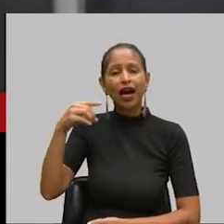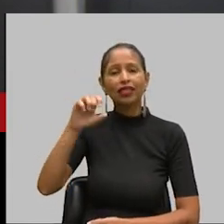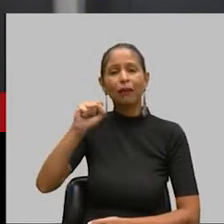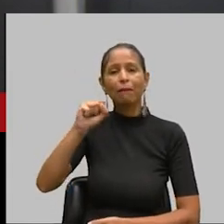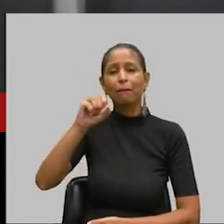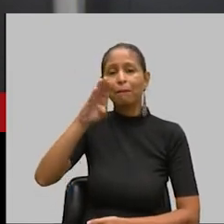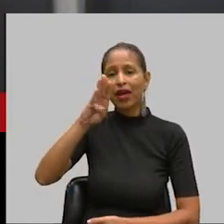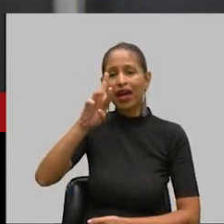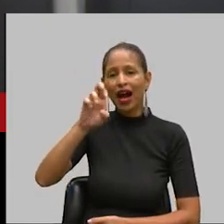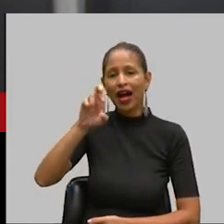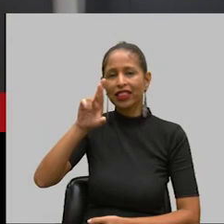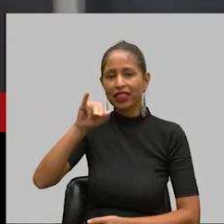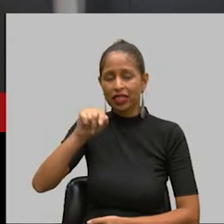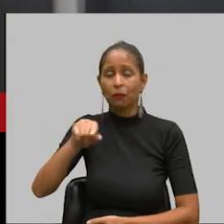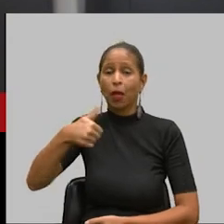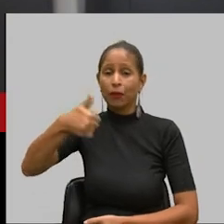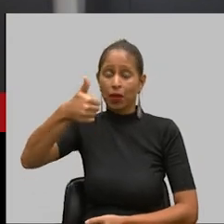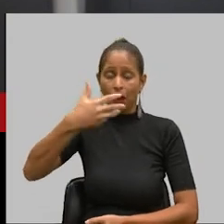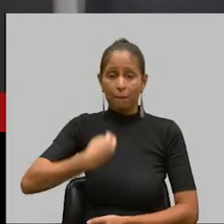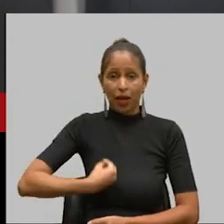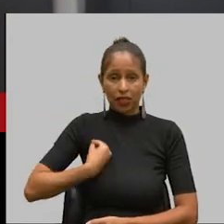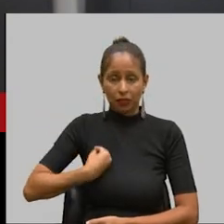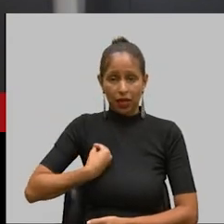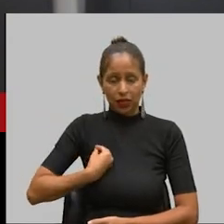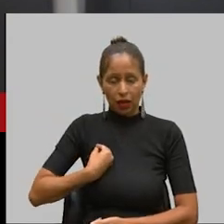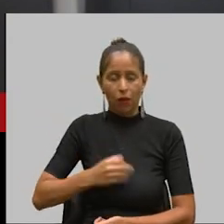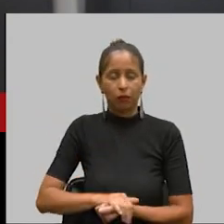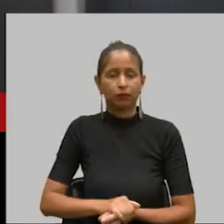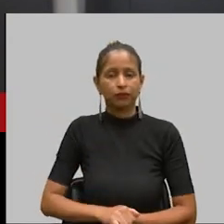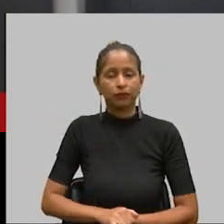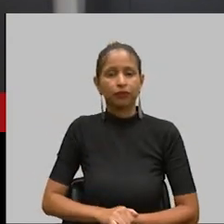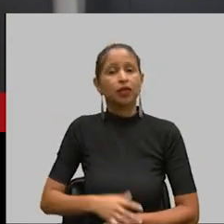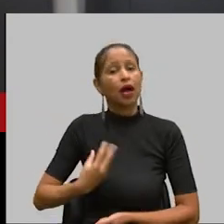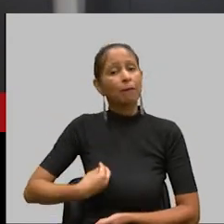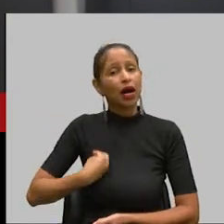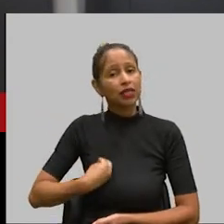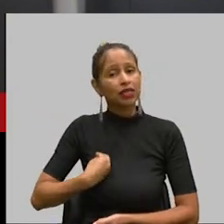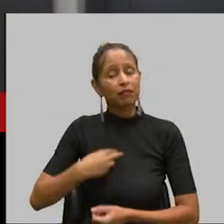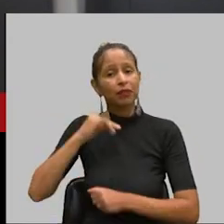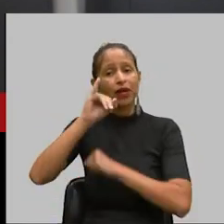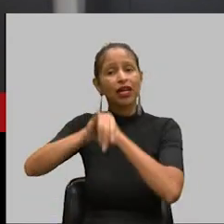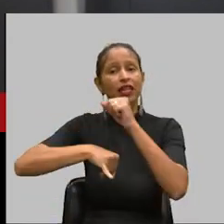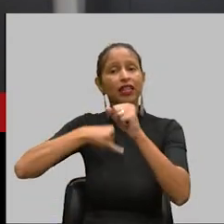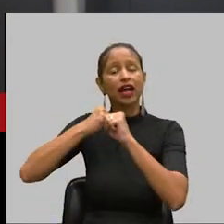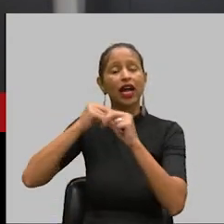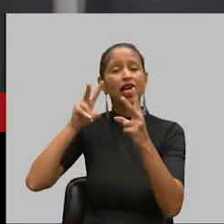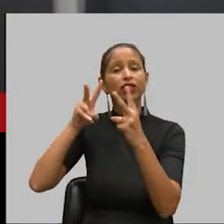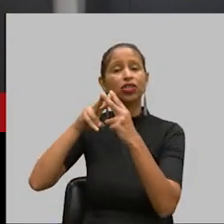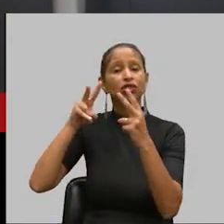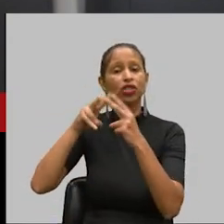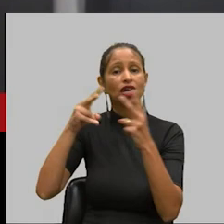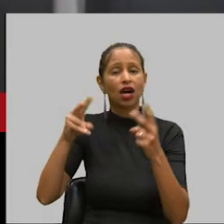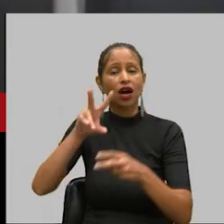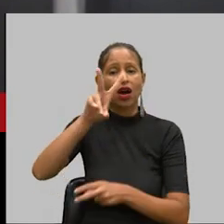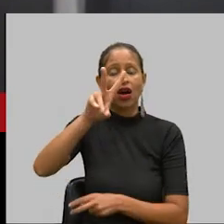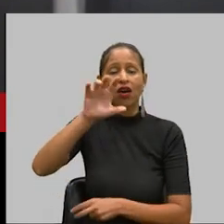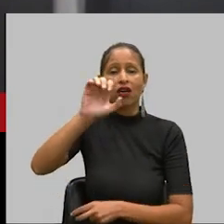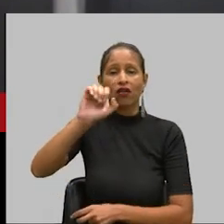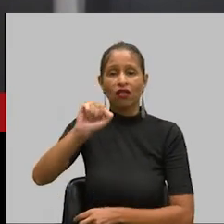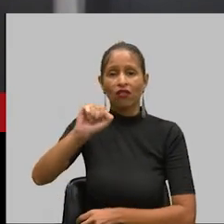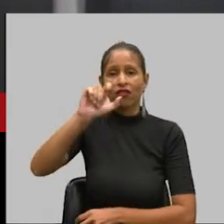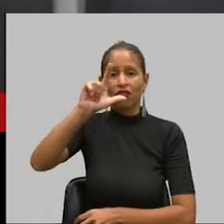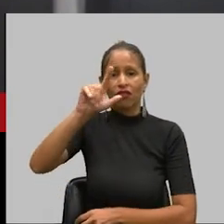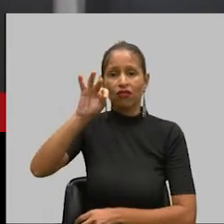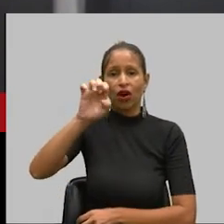agora a primeira participação primeiro debatedor que participa online conosco que é o Walter de Jesus